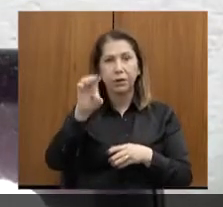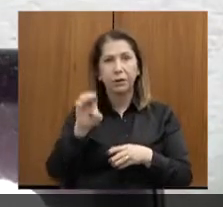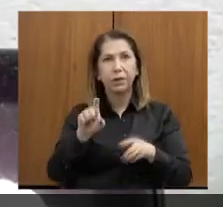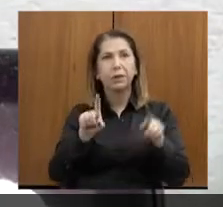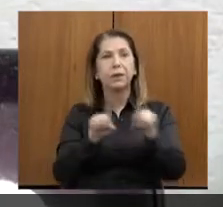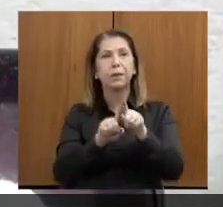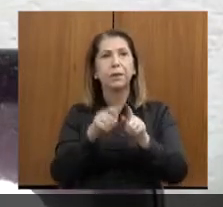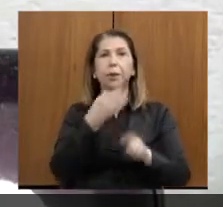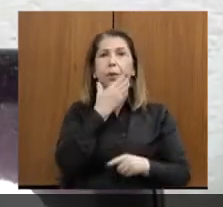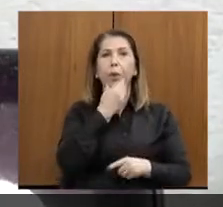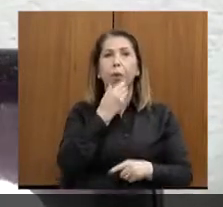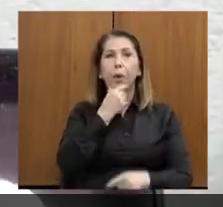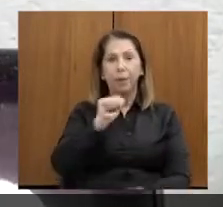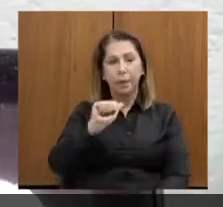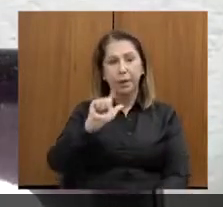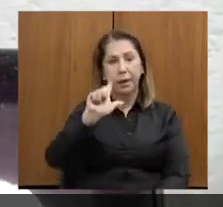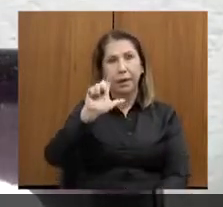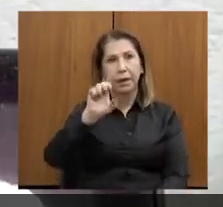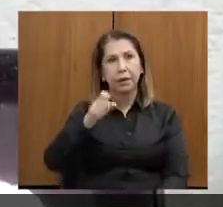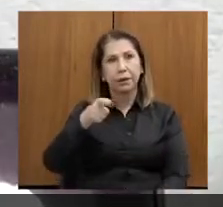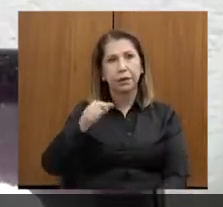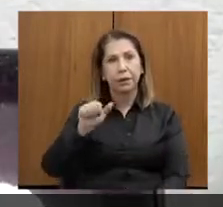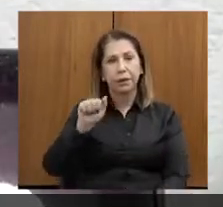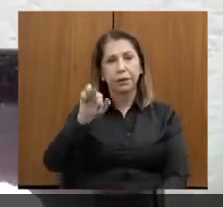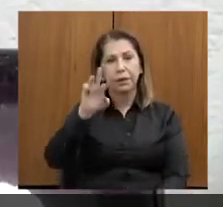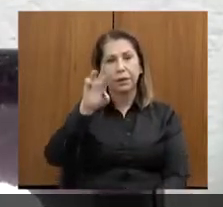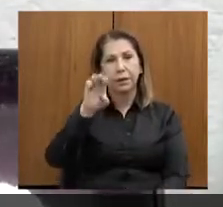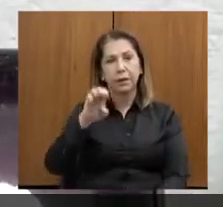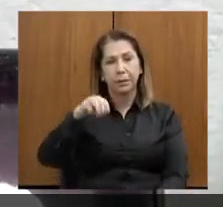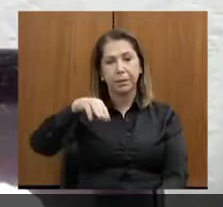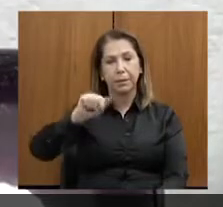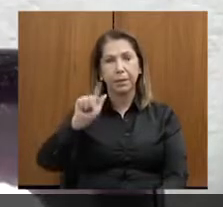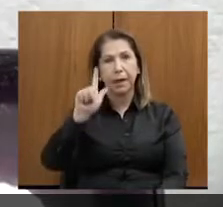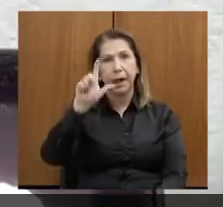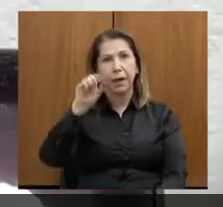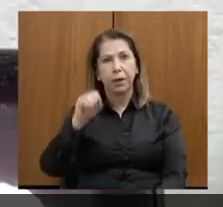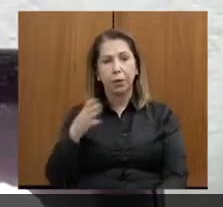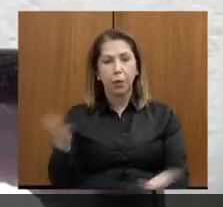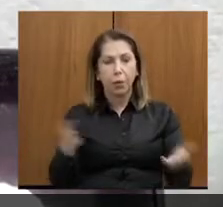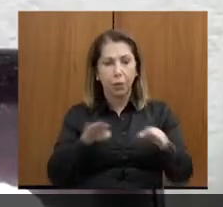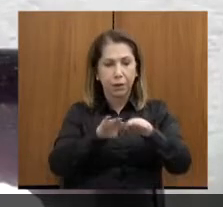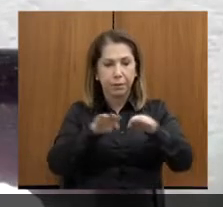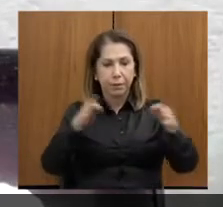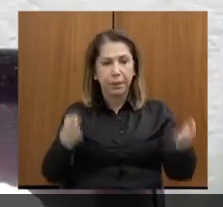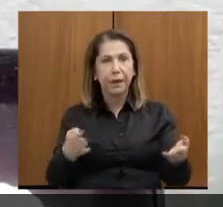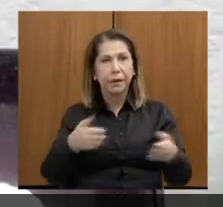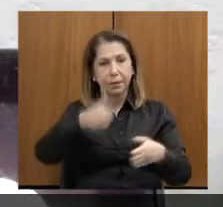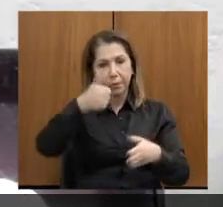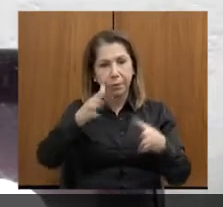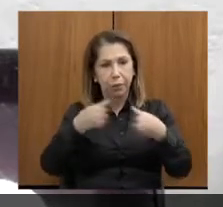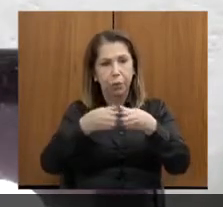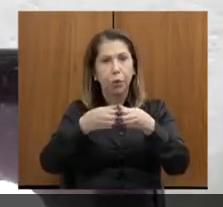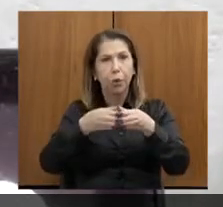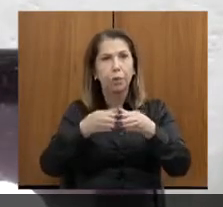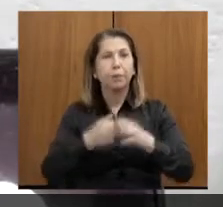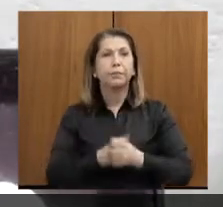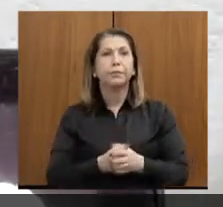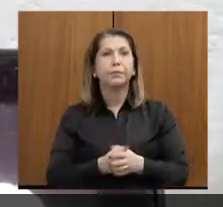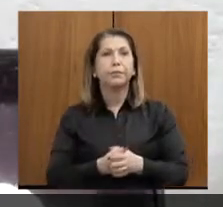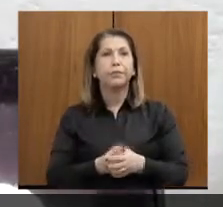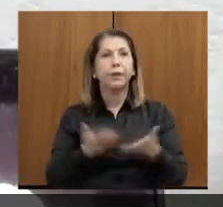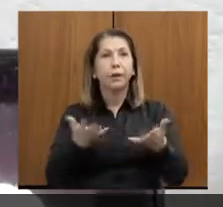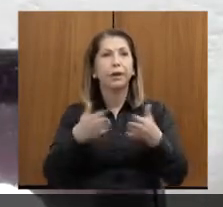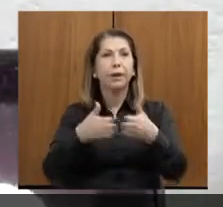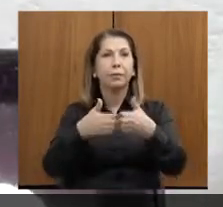o Alexandre Magno Abreu de Souza que também estão conosco aqui nessa primeira vez eu gostaria de pedir para